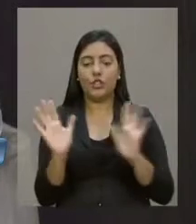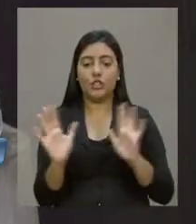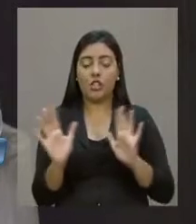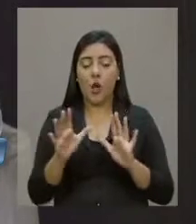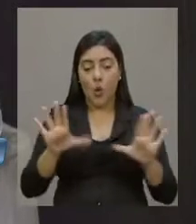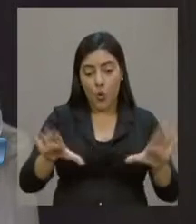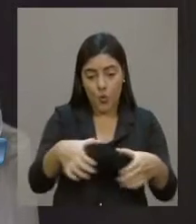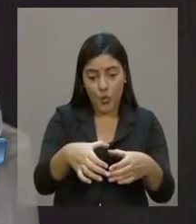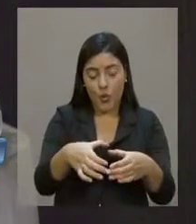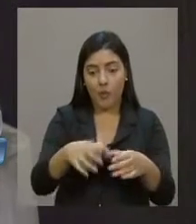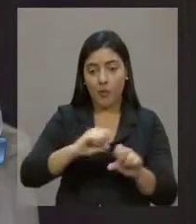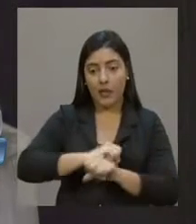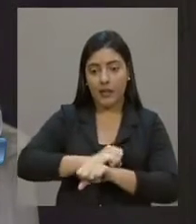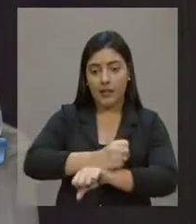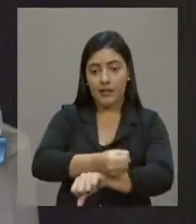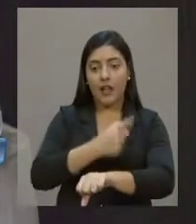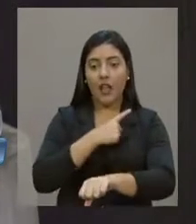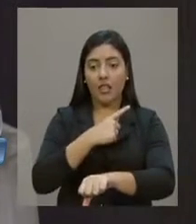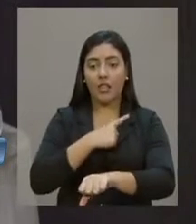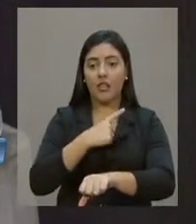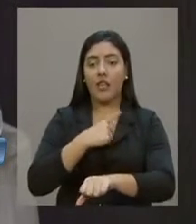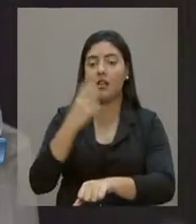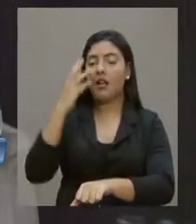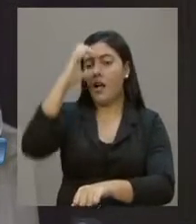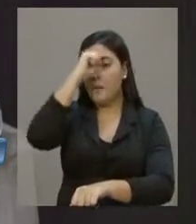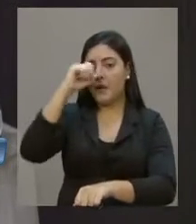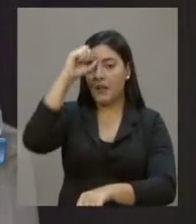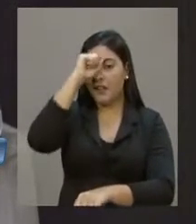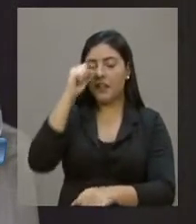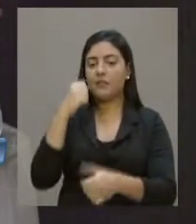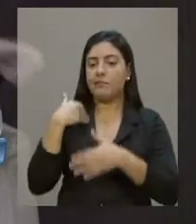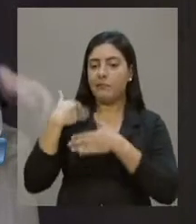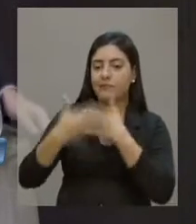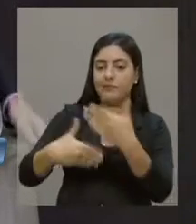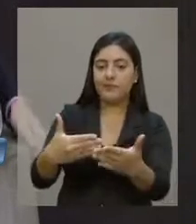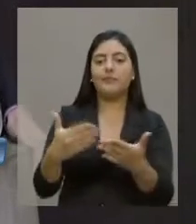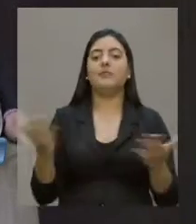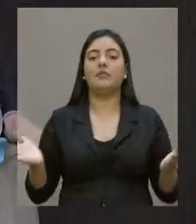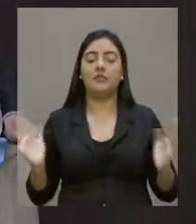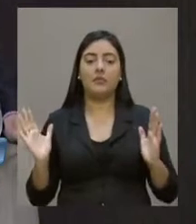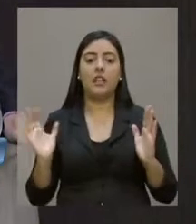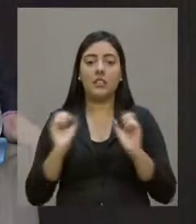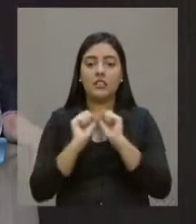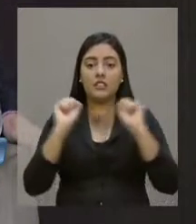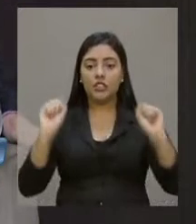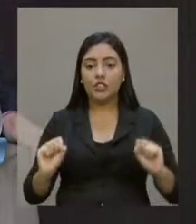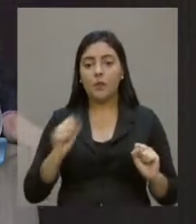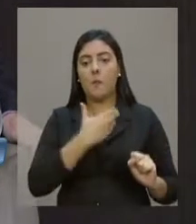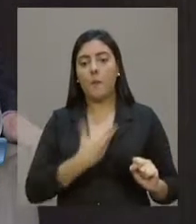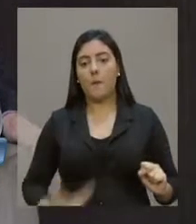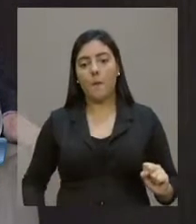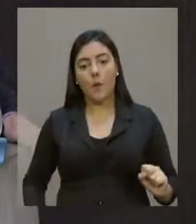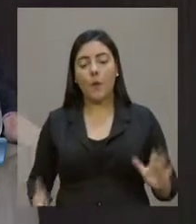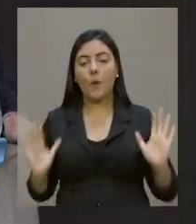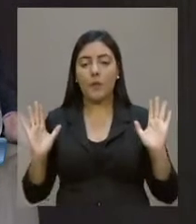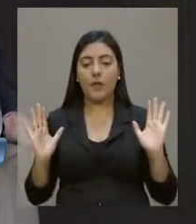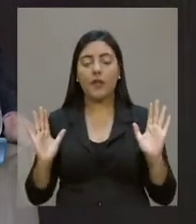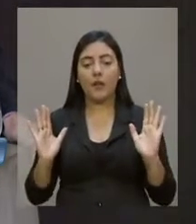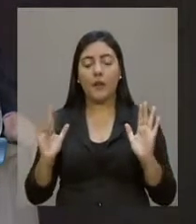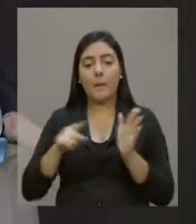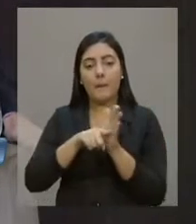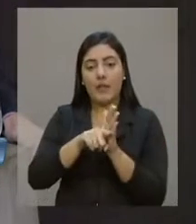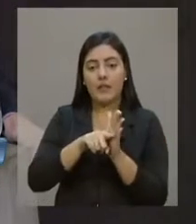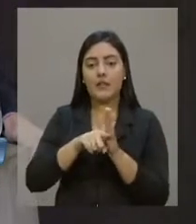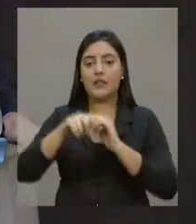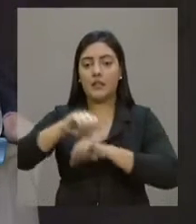que aqui, no país, se construíssem sistemas públicos de ensino, de extensão e de